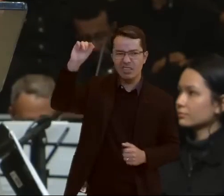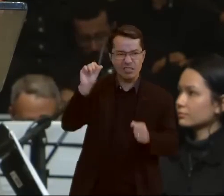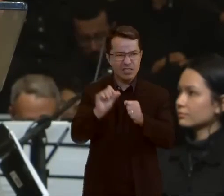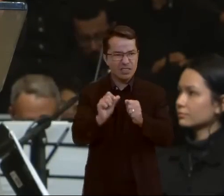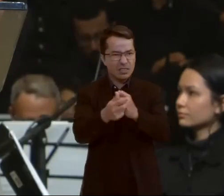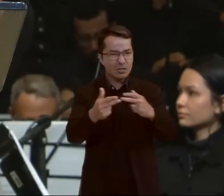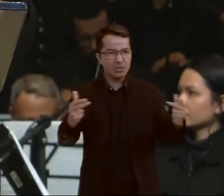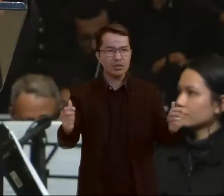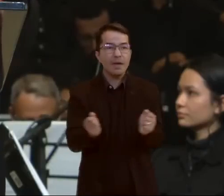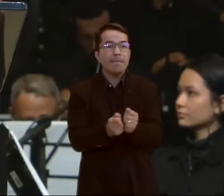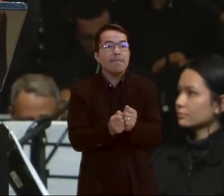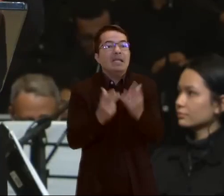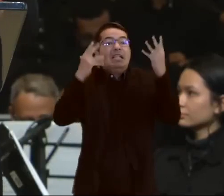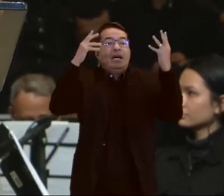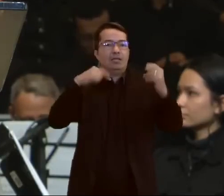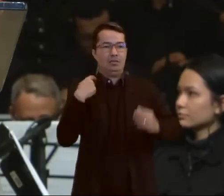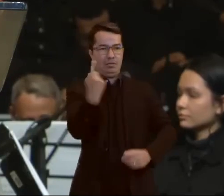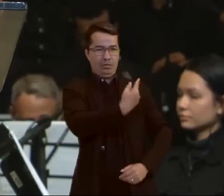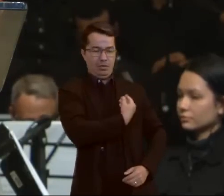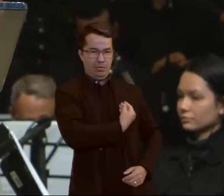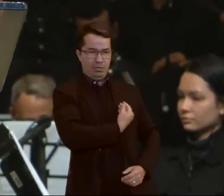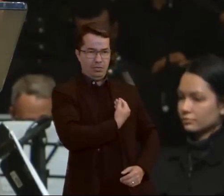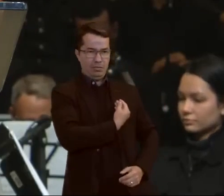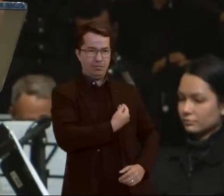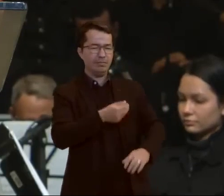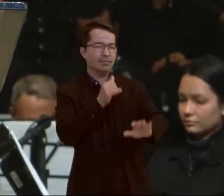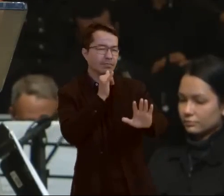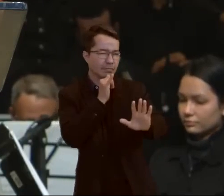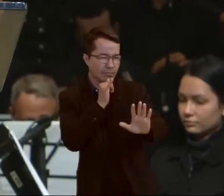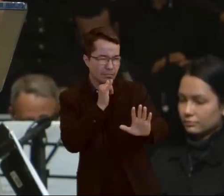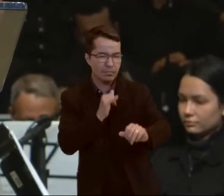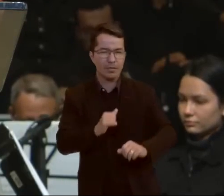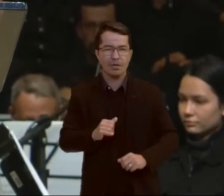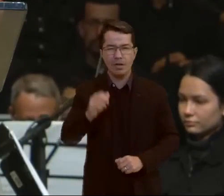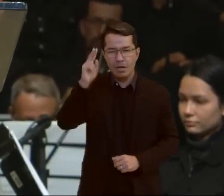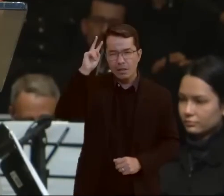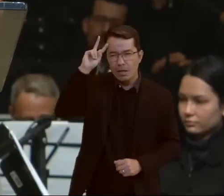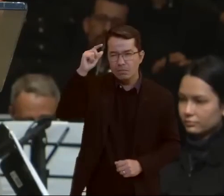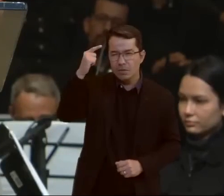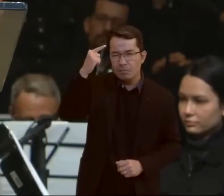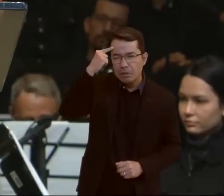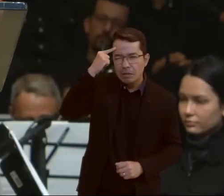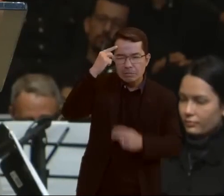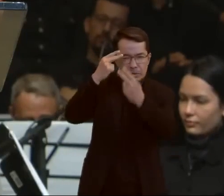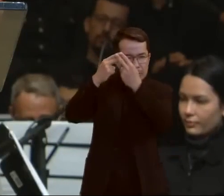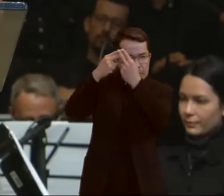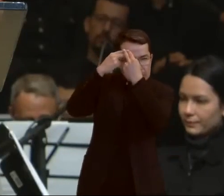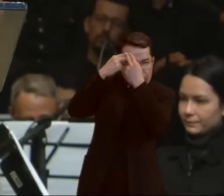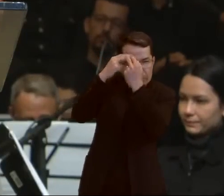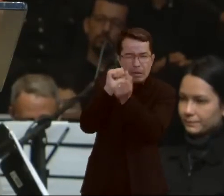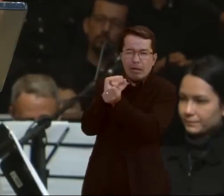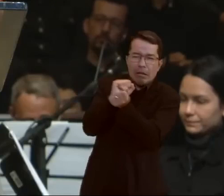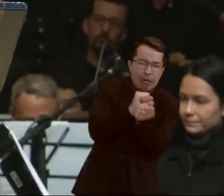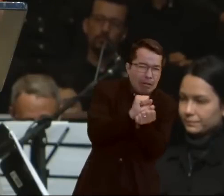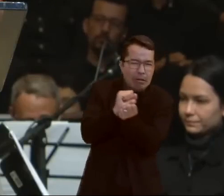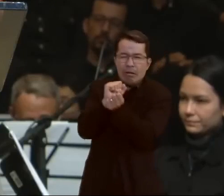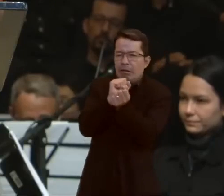como milagres. Então assim, nós vimos que os laços de alma, as libertações,